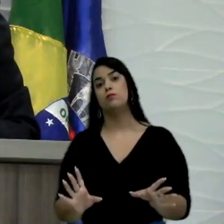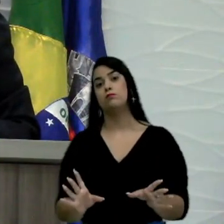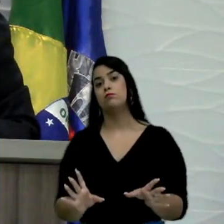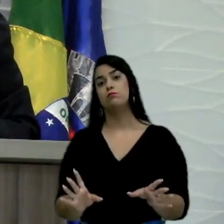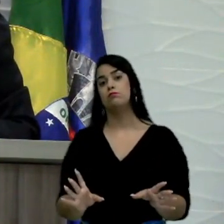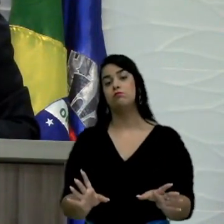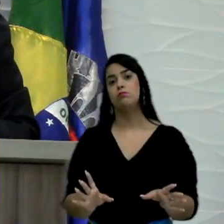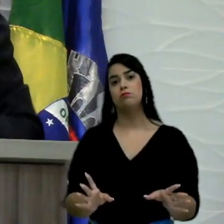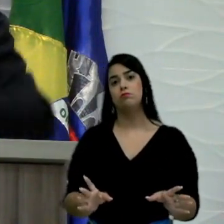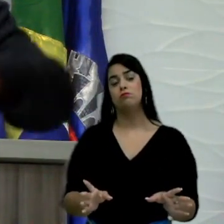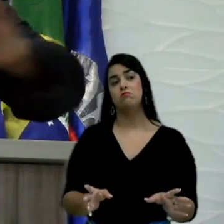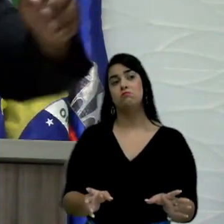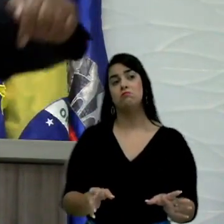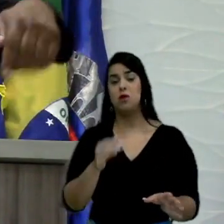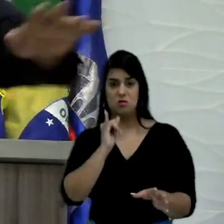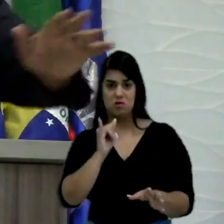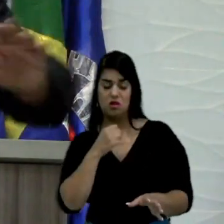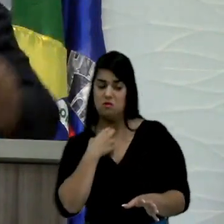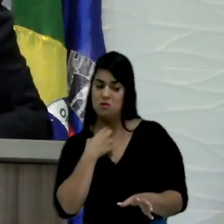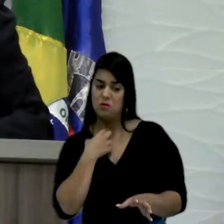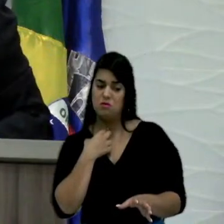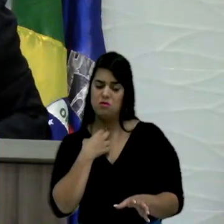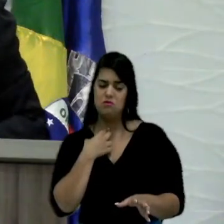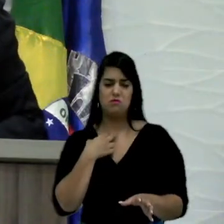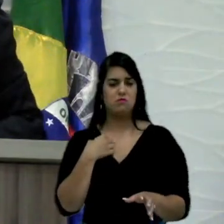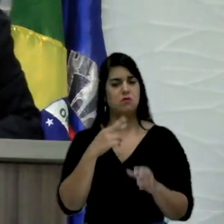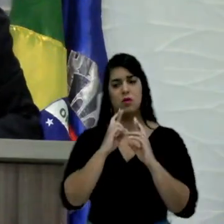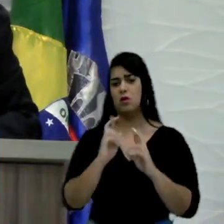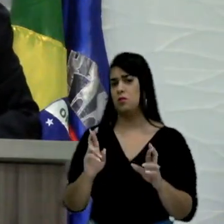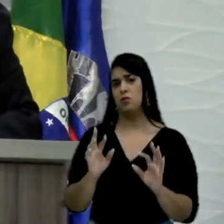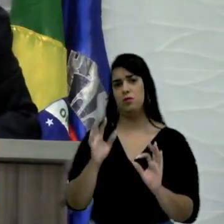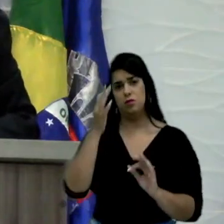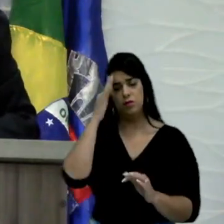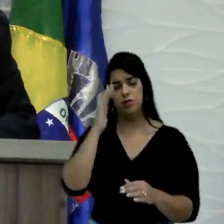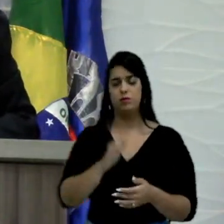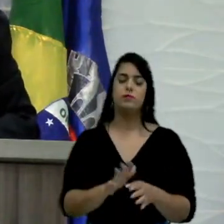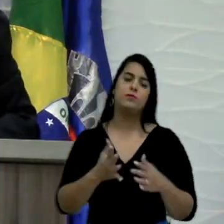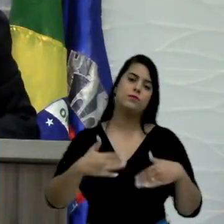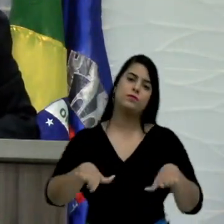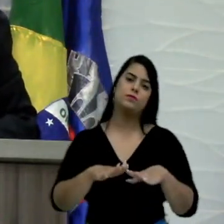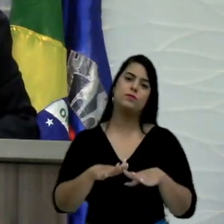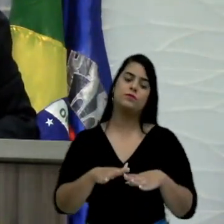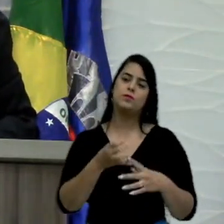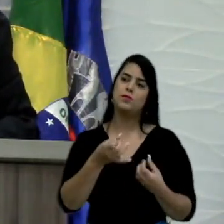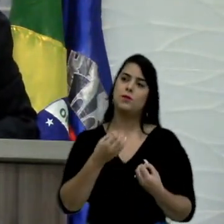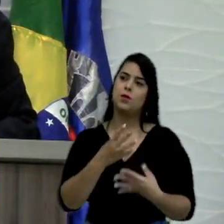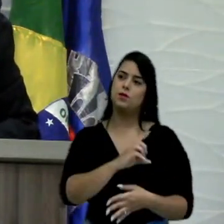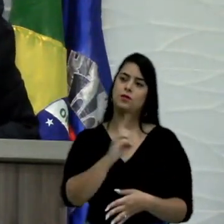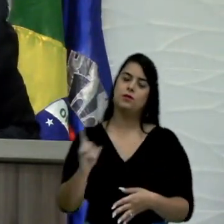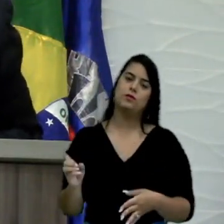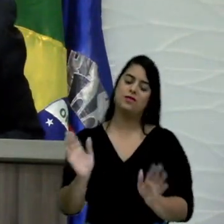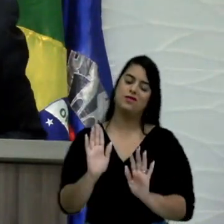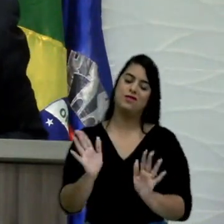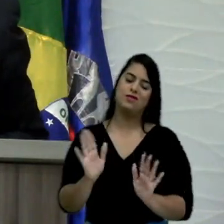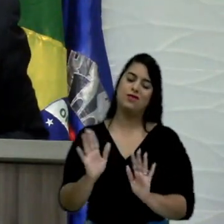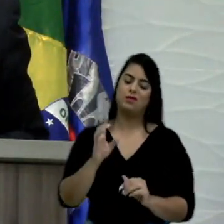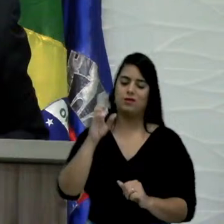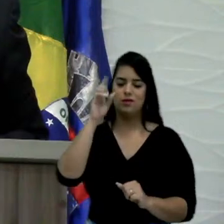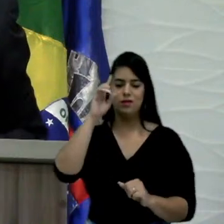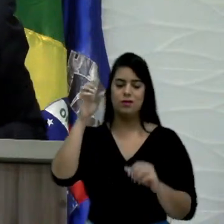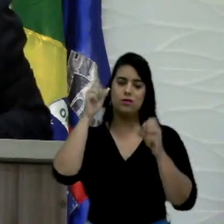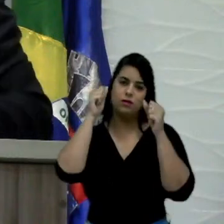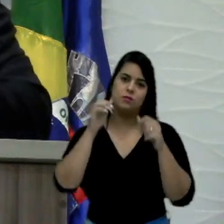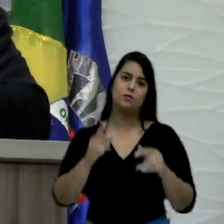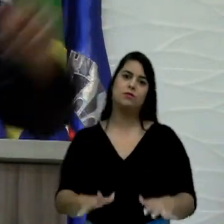eu posso. Se eu disser que não posso, já digo na hora, não digo venha depois não. A todos vocês, um bom dia, tchau, fique com Deus e até a próxima, se Deus